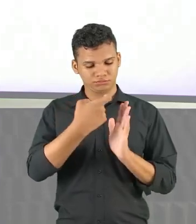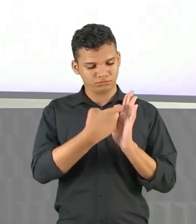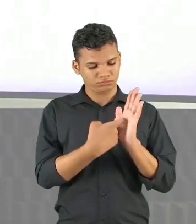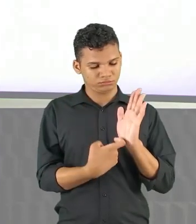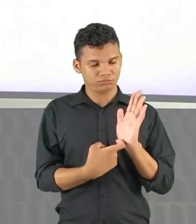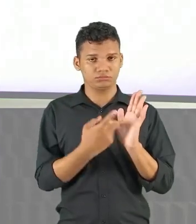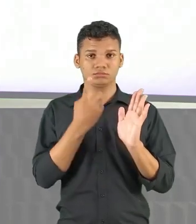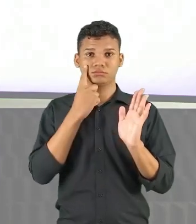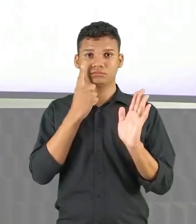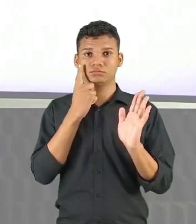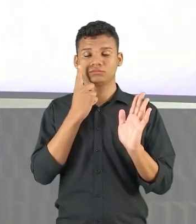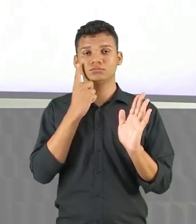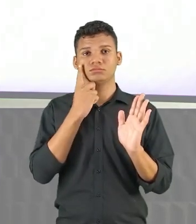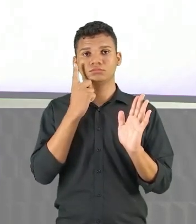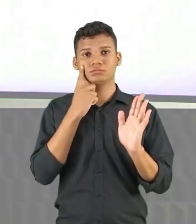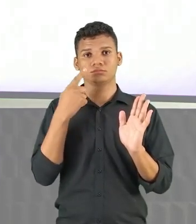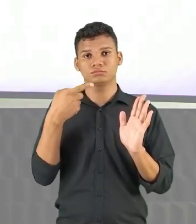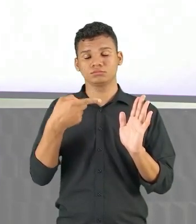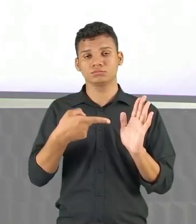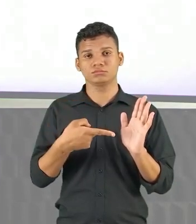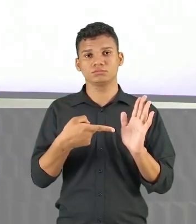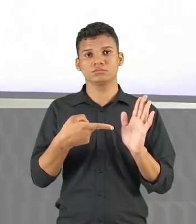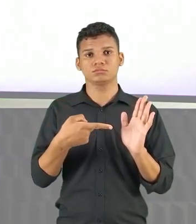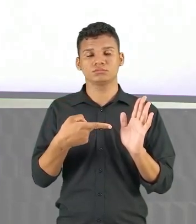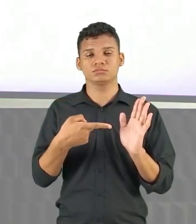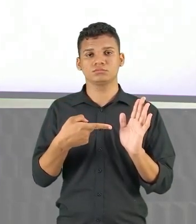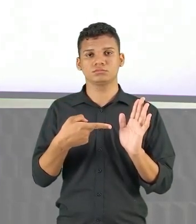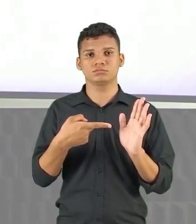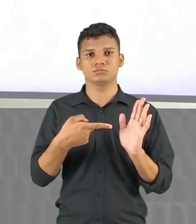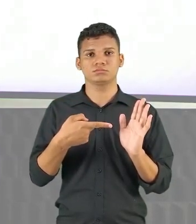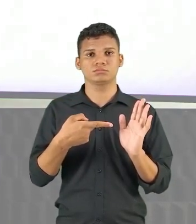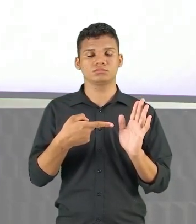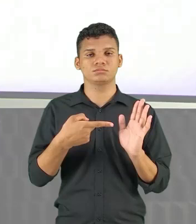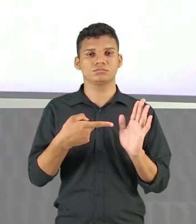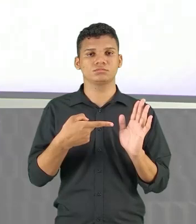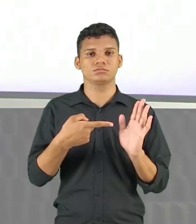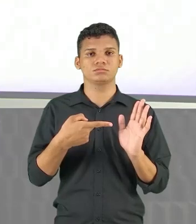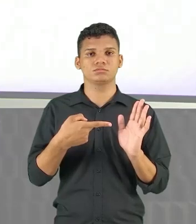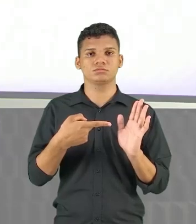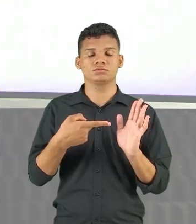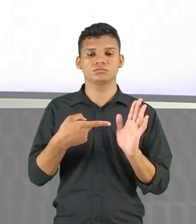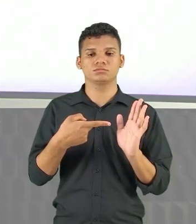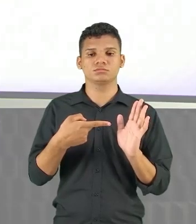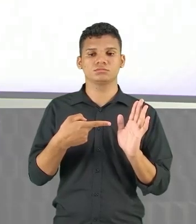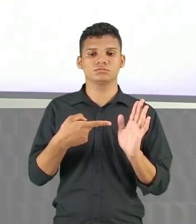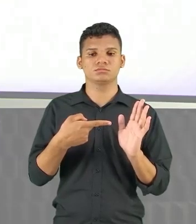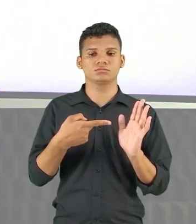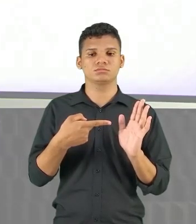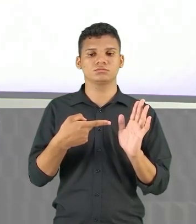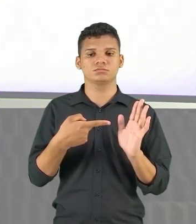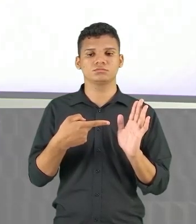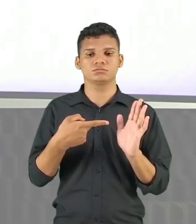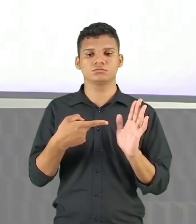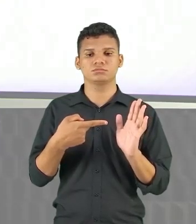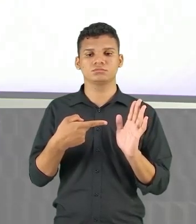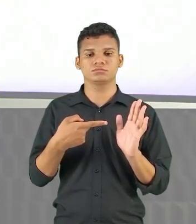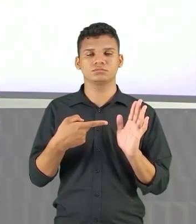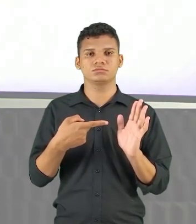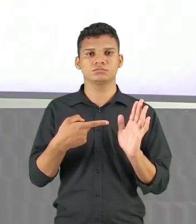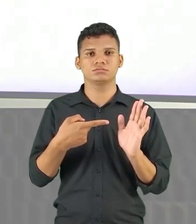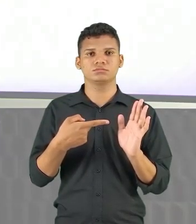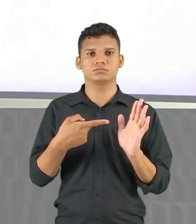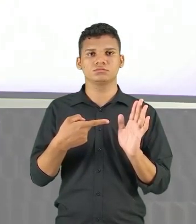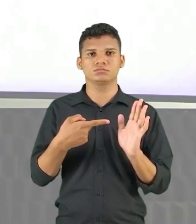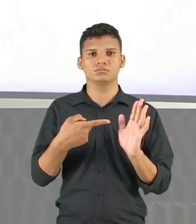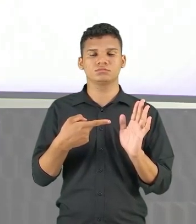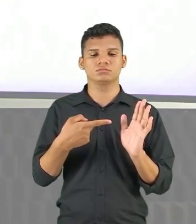hino celestial. Ela sentia-se, ao mesmo tempo, enternecida e ufana